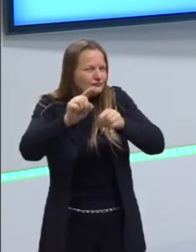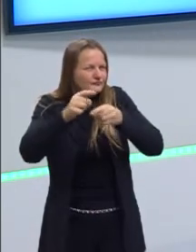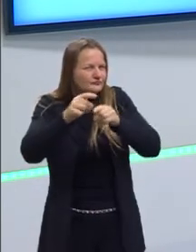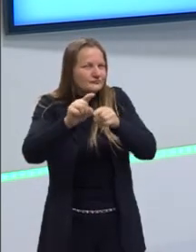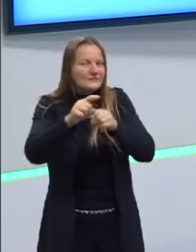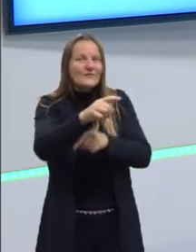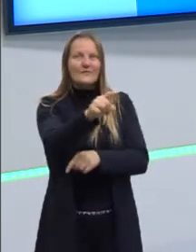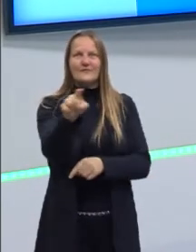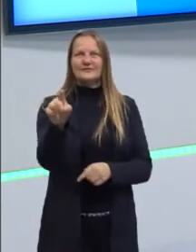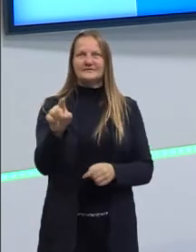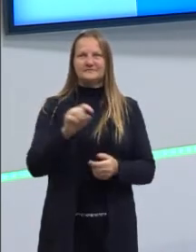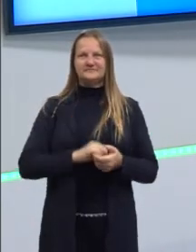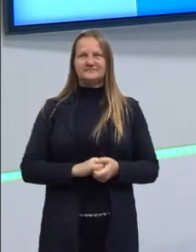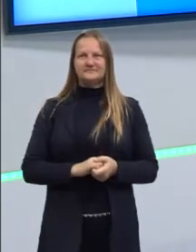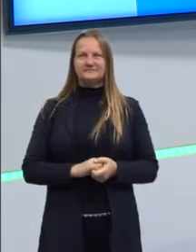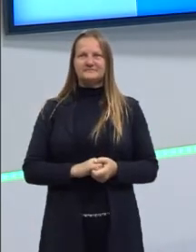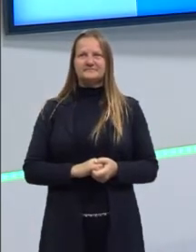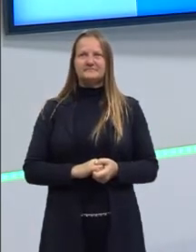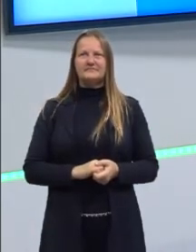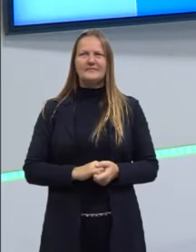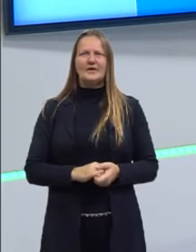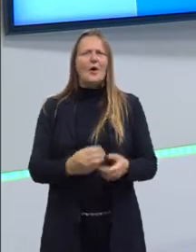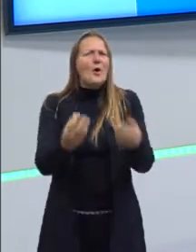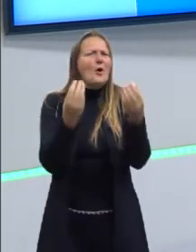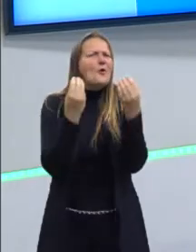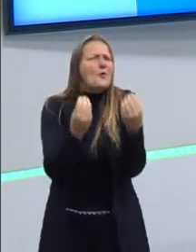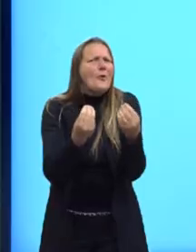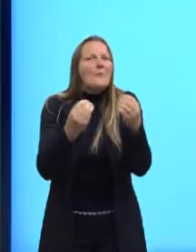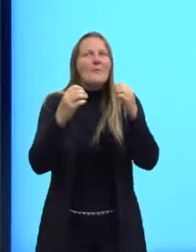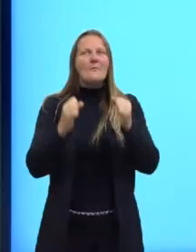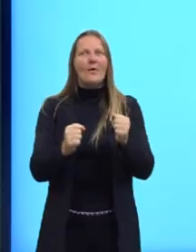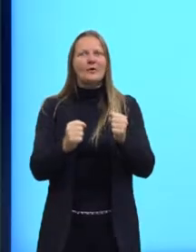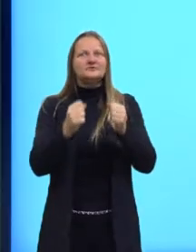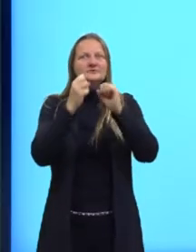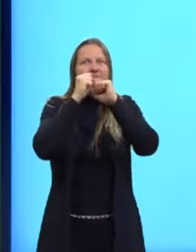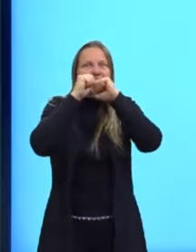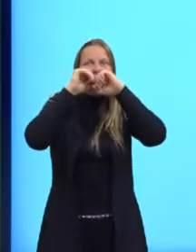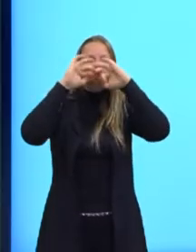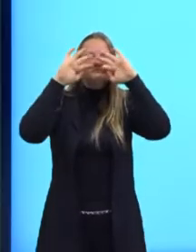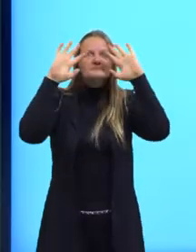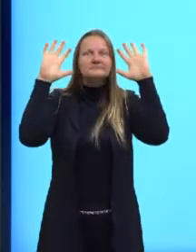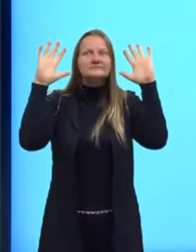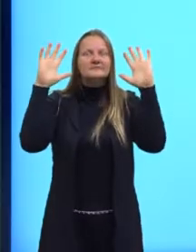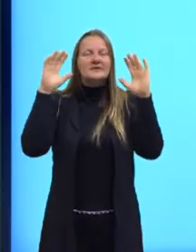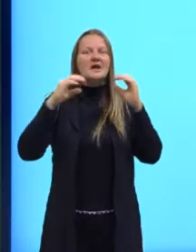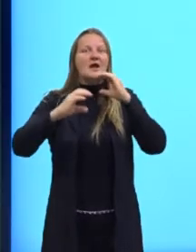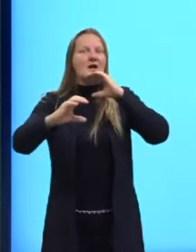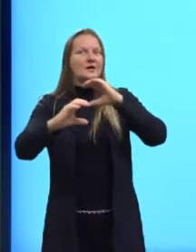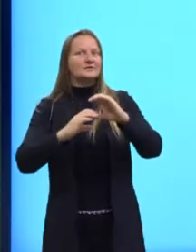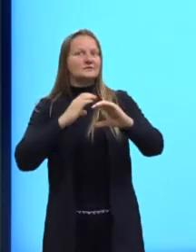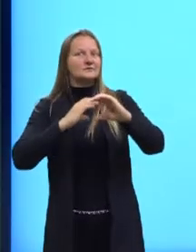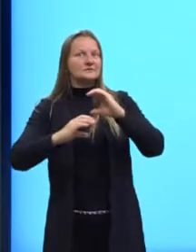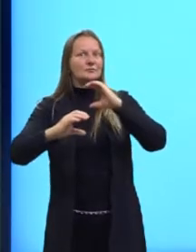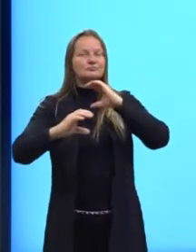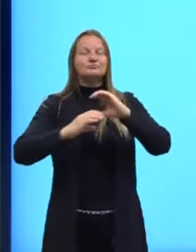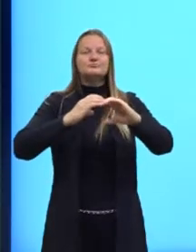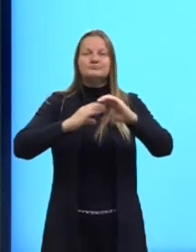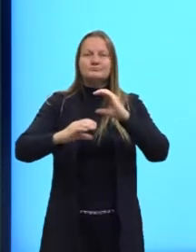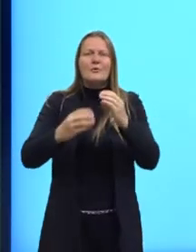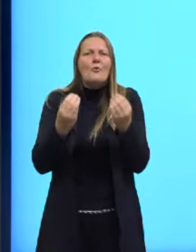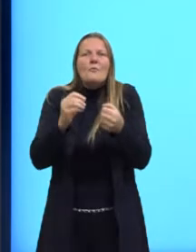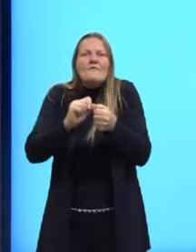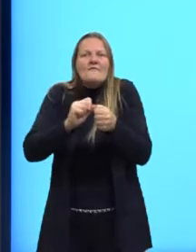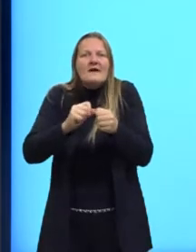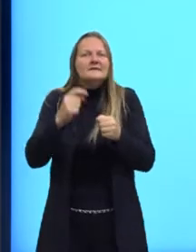questionamento para vocês como a gente pode interpretar canções né como fazer